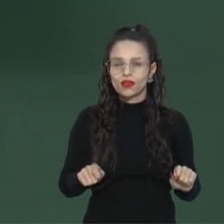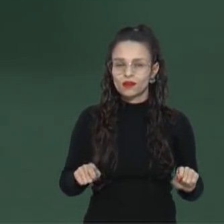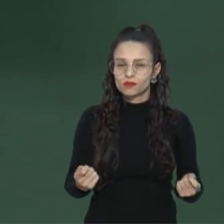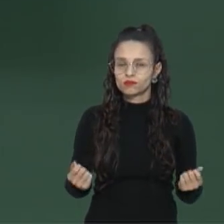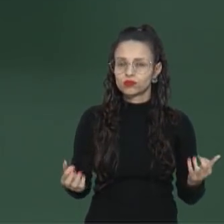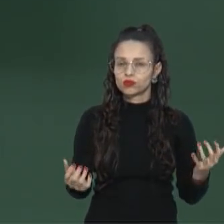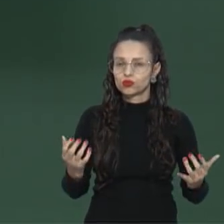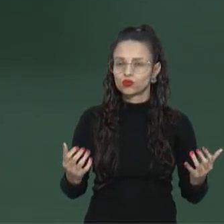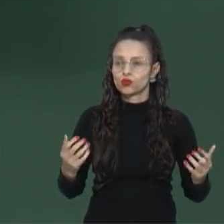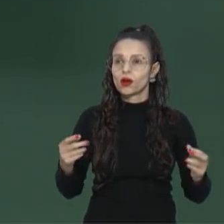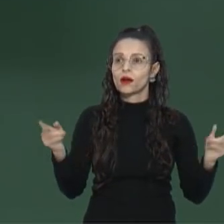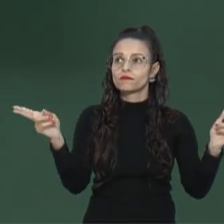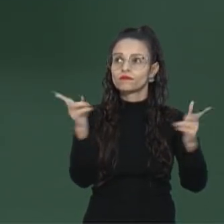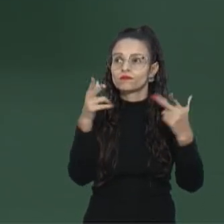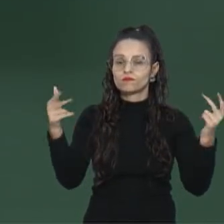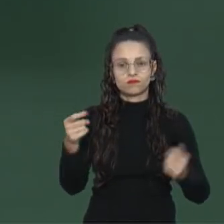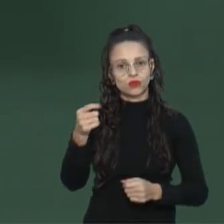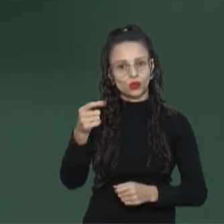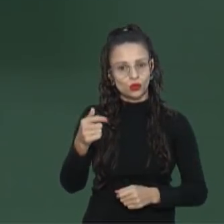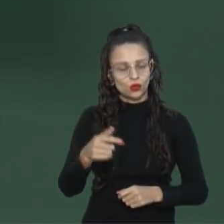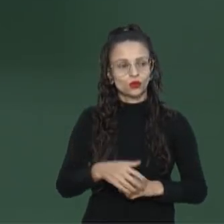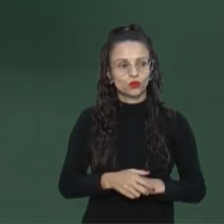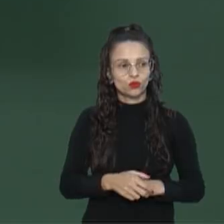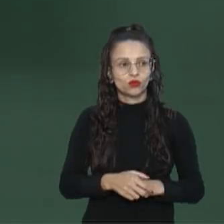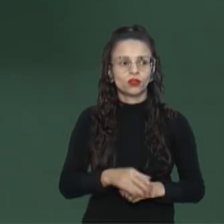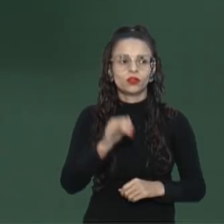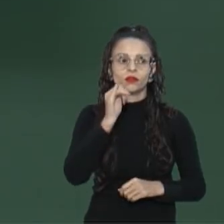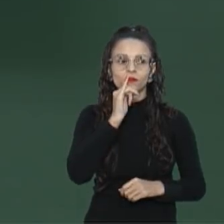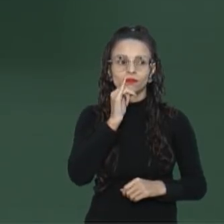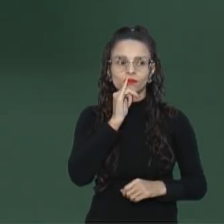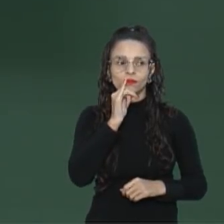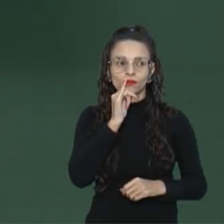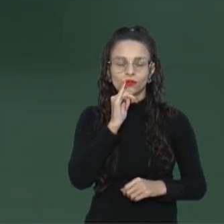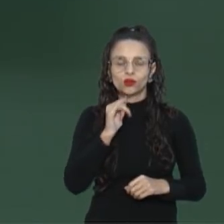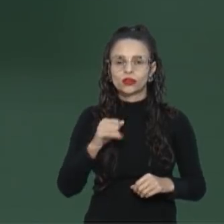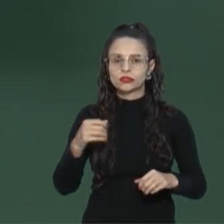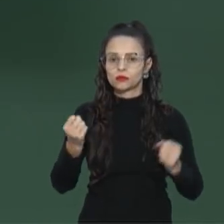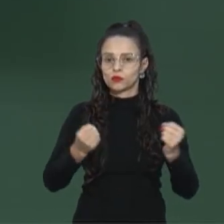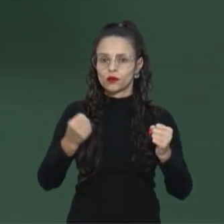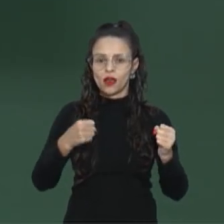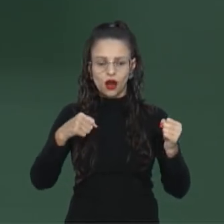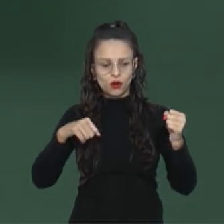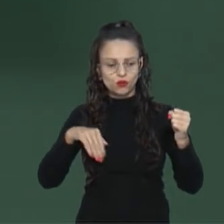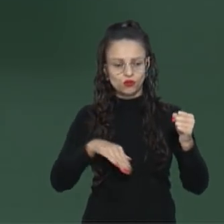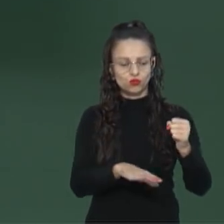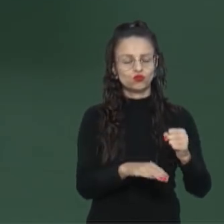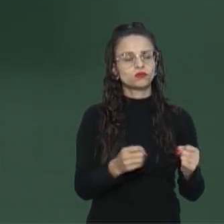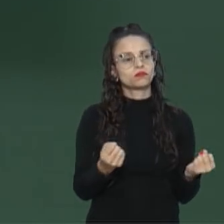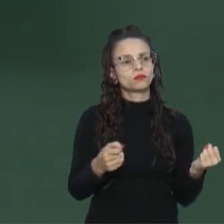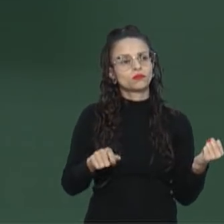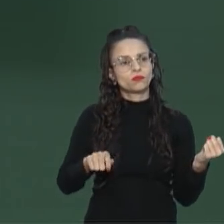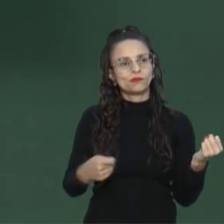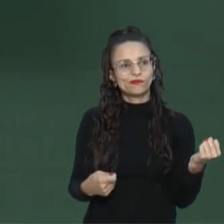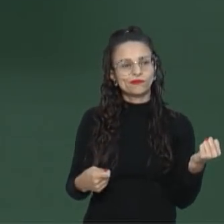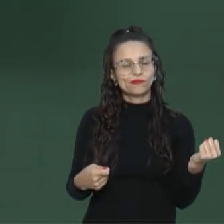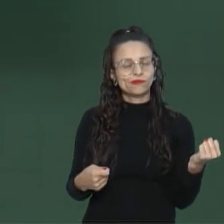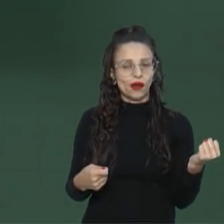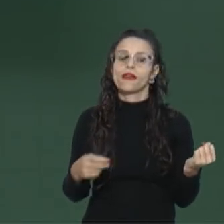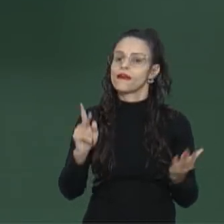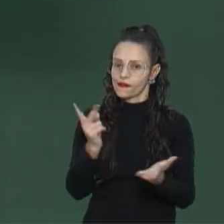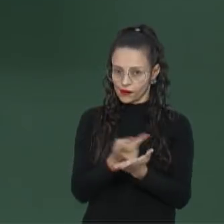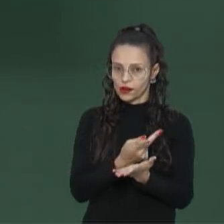em lugares de pouca ventilação. Funcionar um carro numa garagem, ficar dentro da garagem fechada, errado. Evitar isso, tá